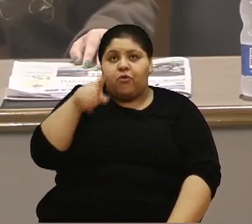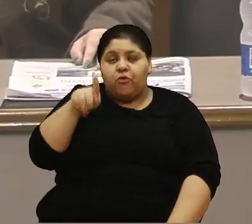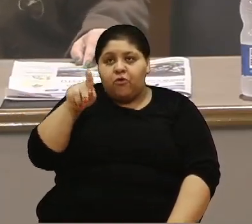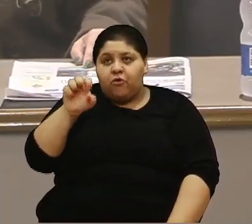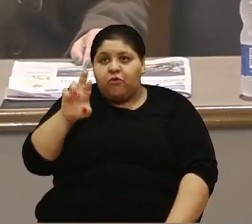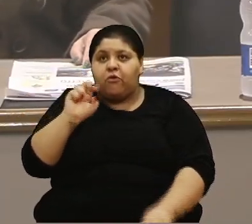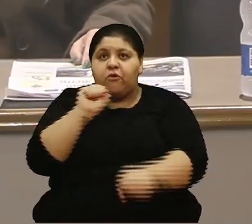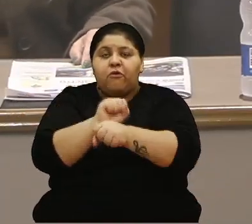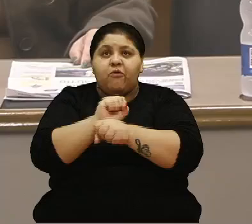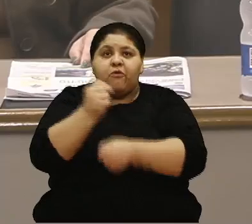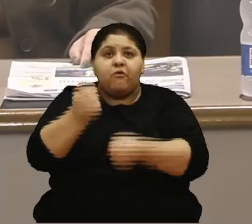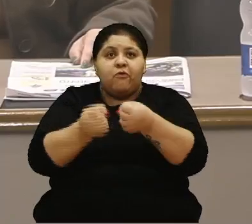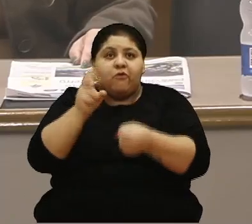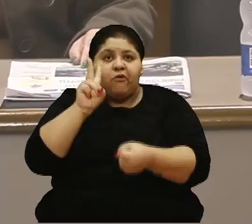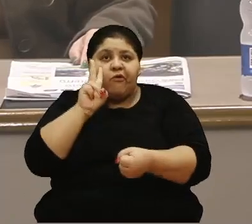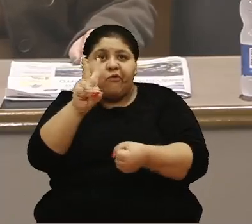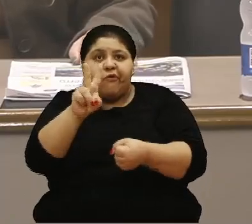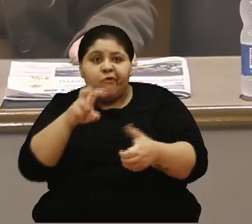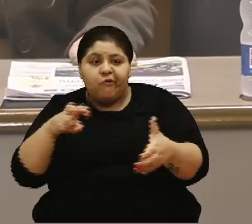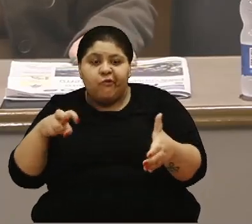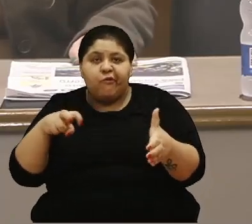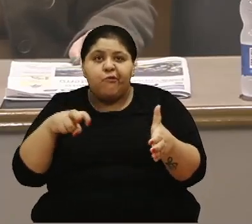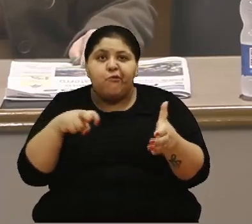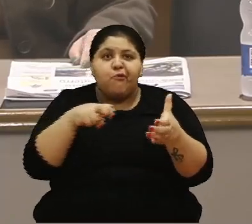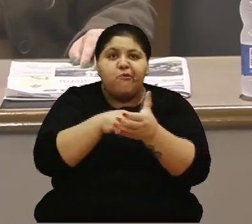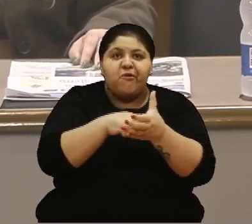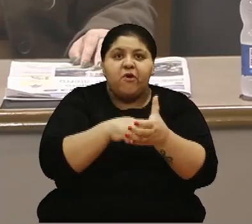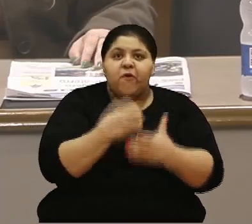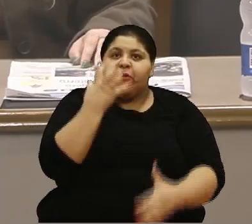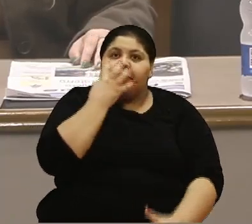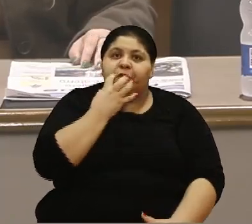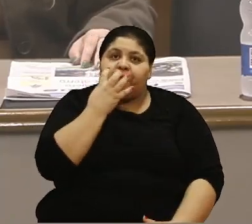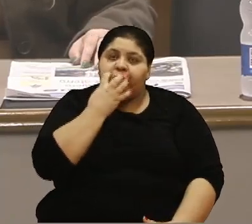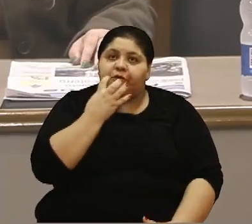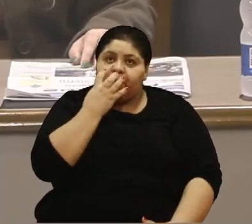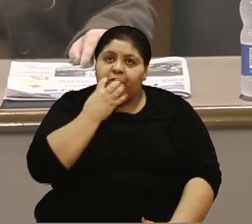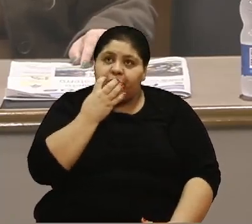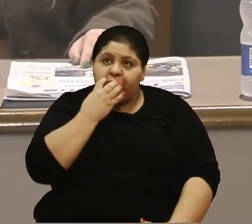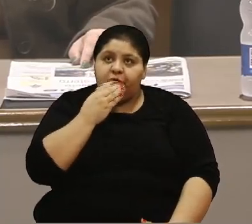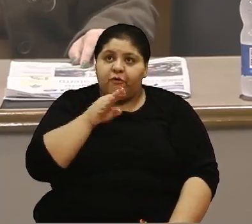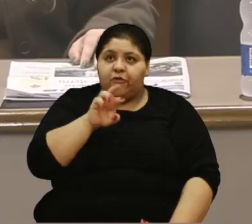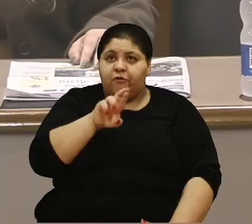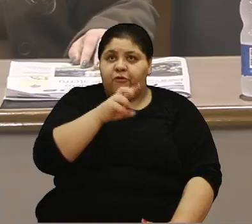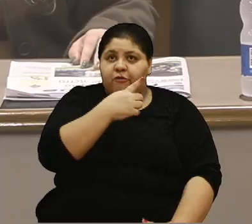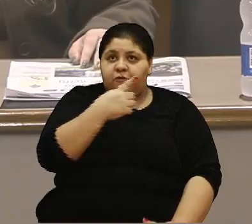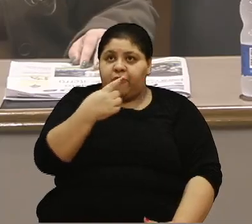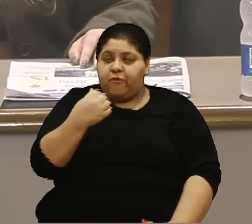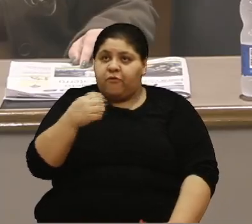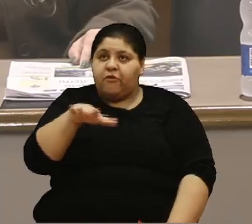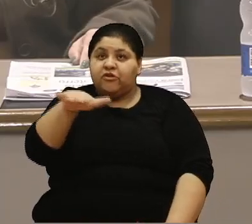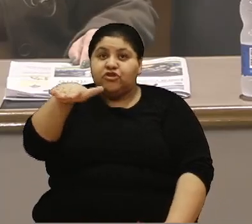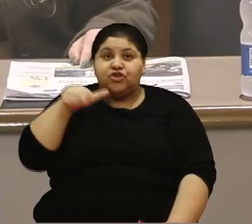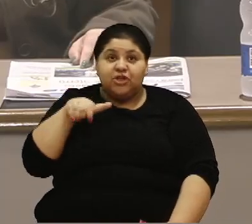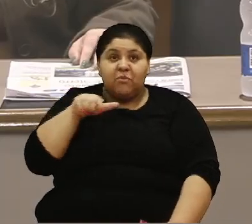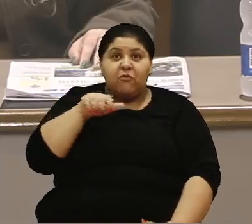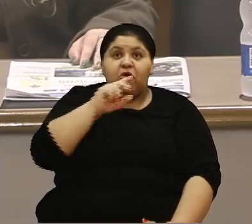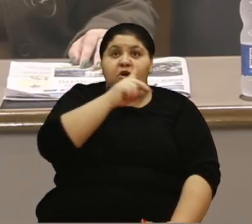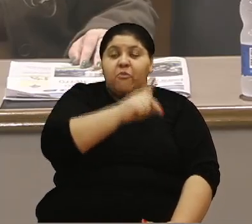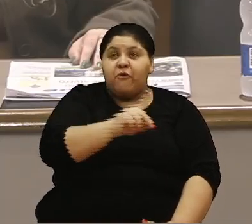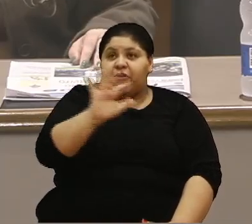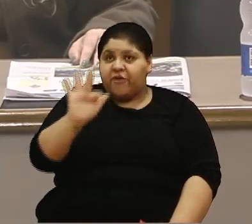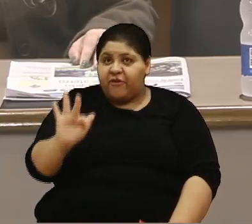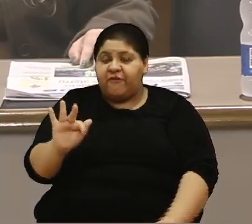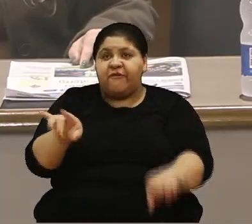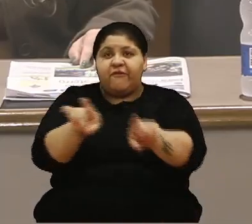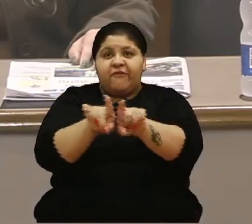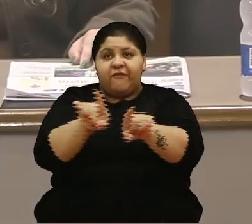trânsito quando presenciou um atropelamento de um cachorro na rodovia BR-116, acionou a Polícia Rodoviária Federal, e agradecer